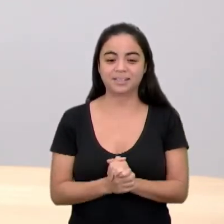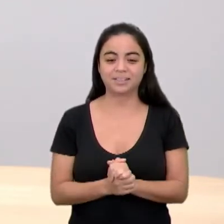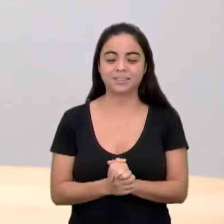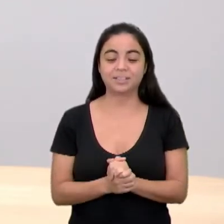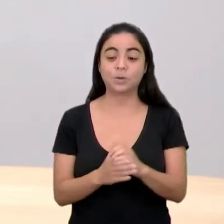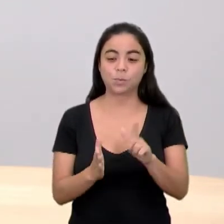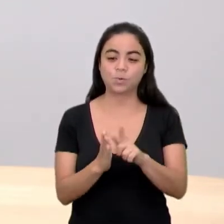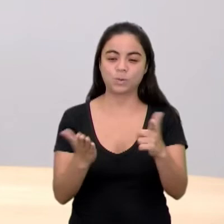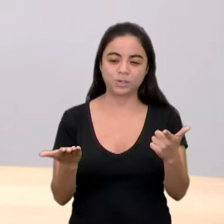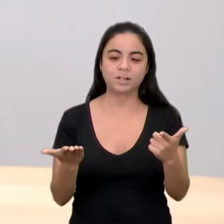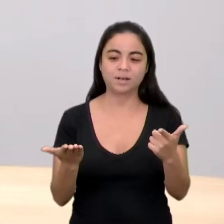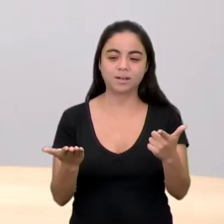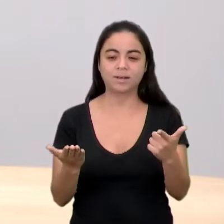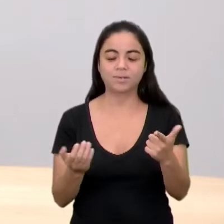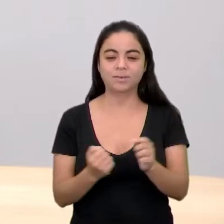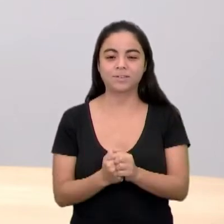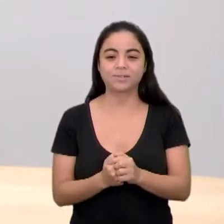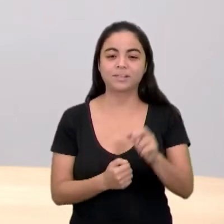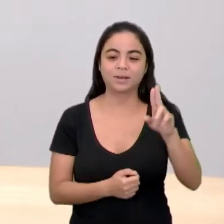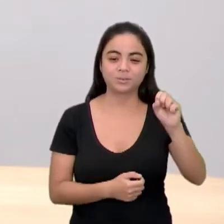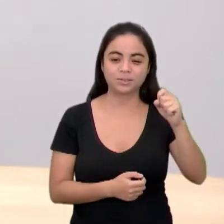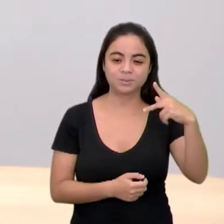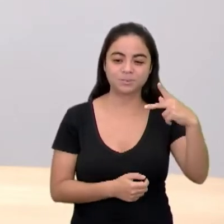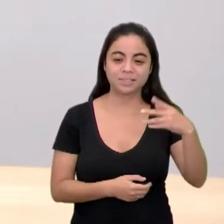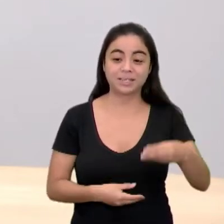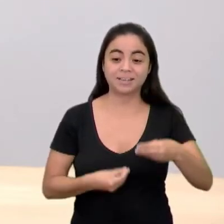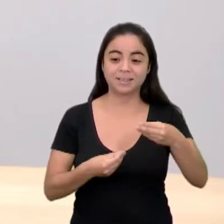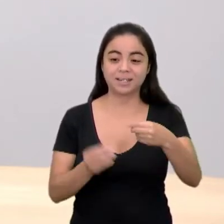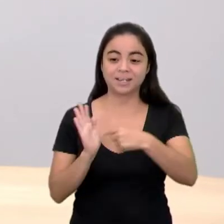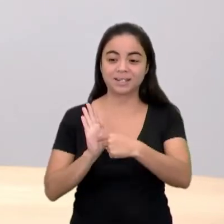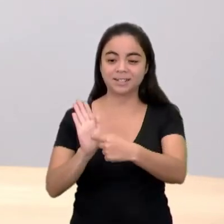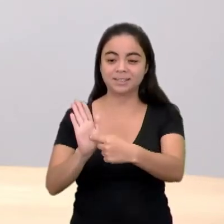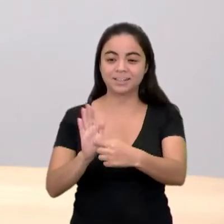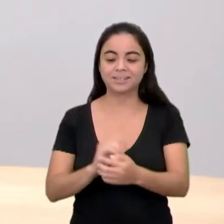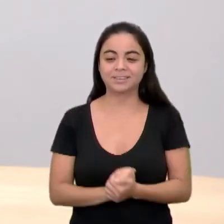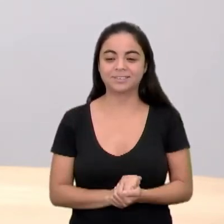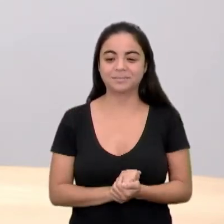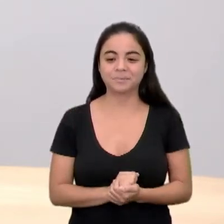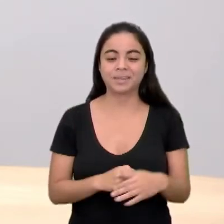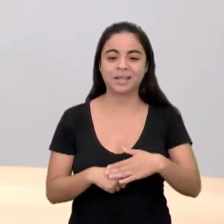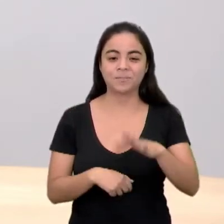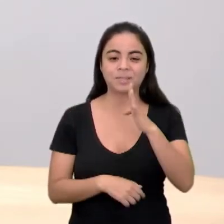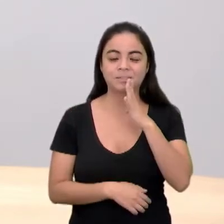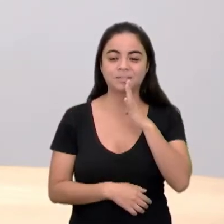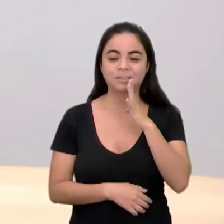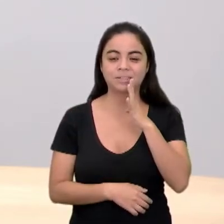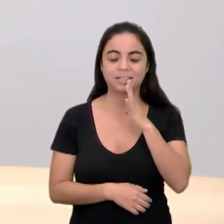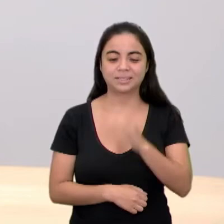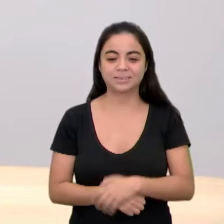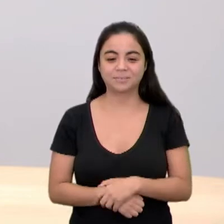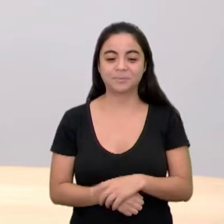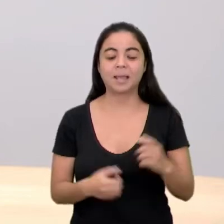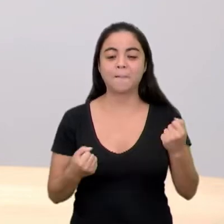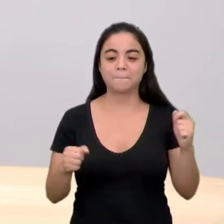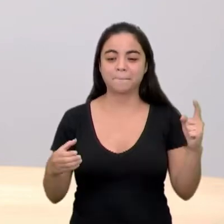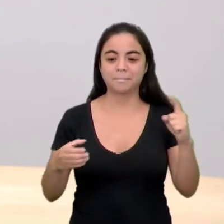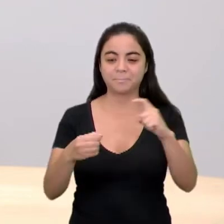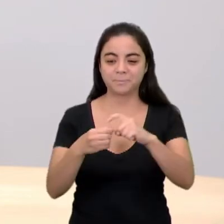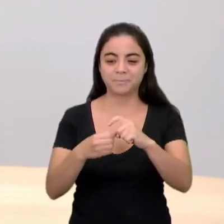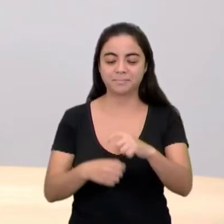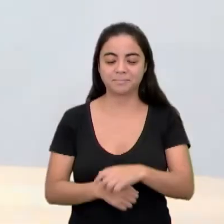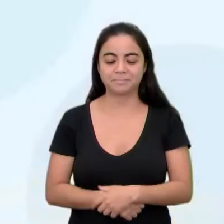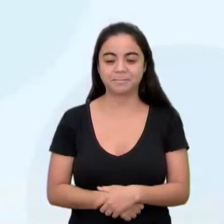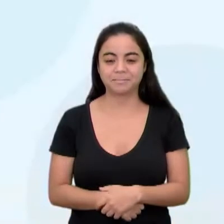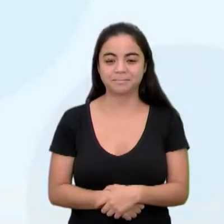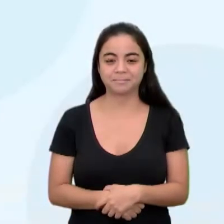jornal, lá bonitinho, do jornal da USP, e trouxe como uma abordagem, que é a abordagem que a gente mais conhece, né? Então pode voltar na tela para eles, olha aí,